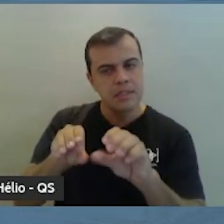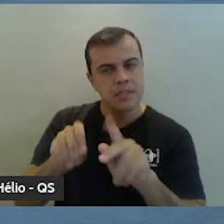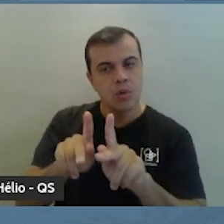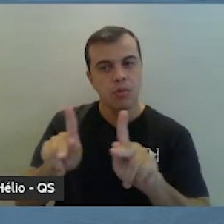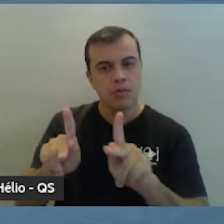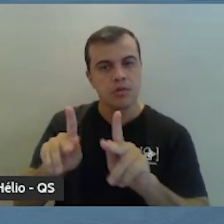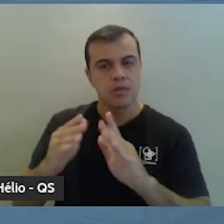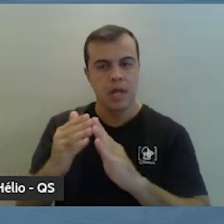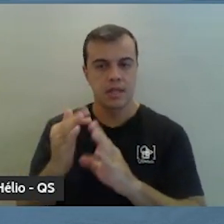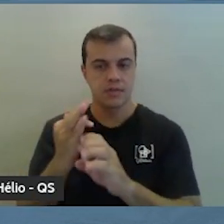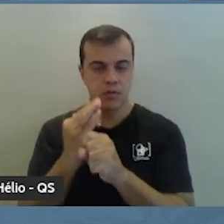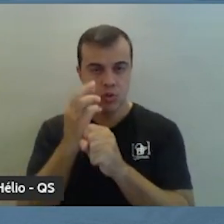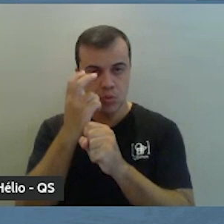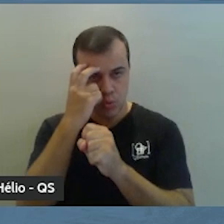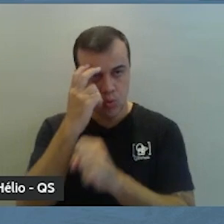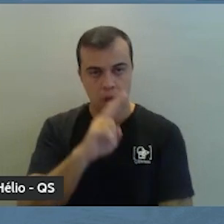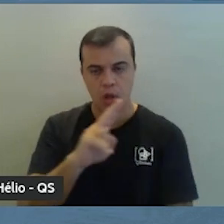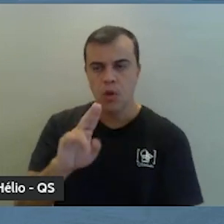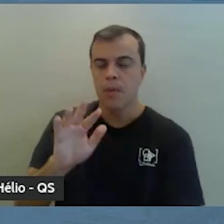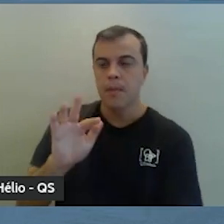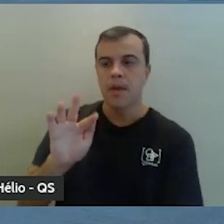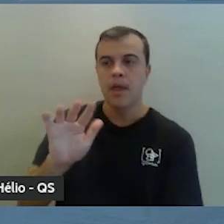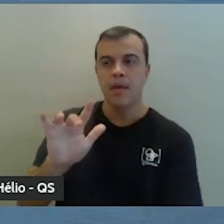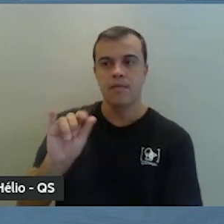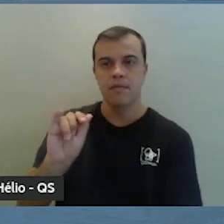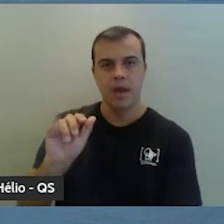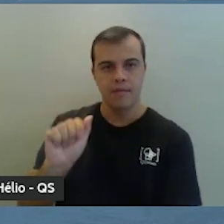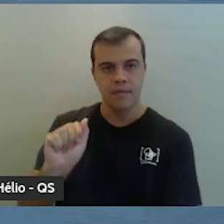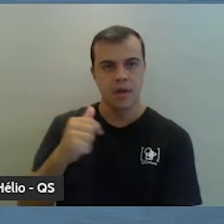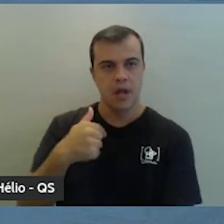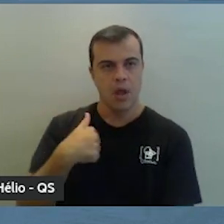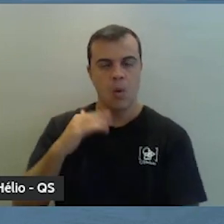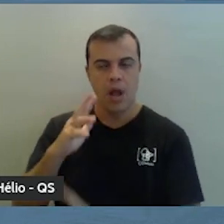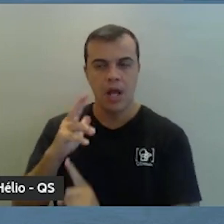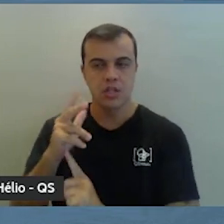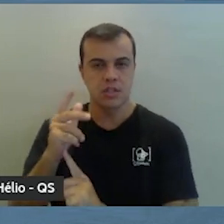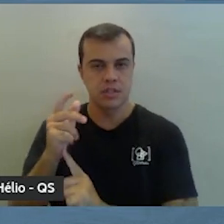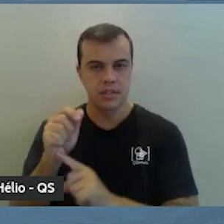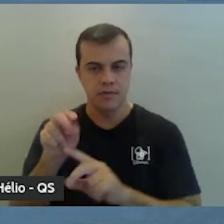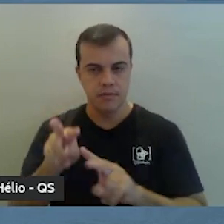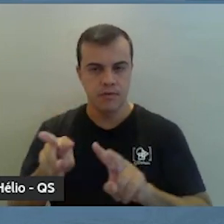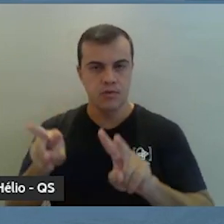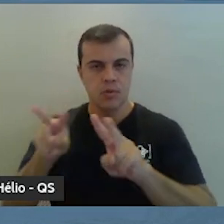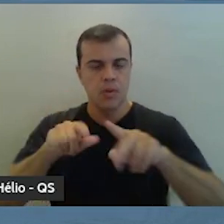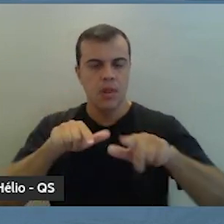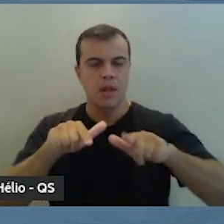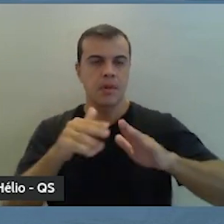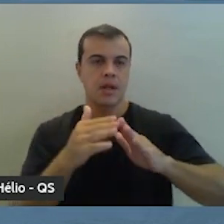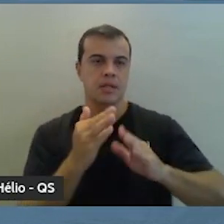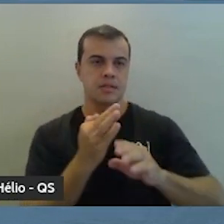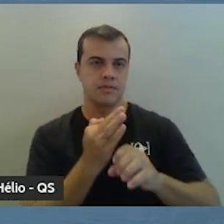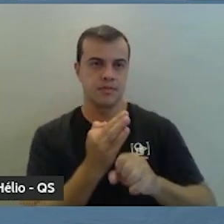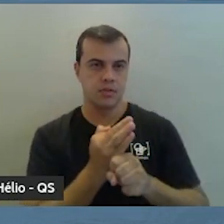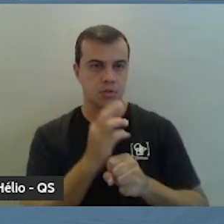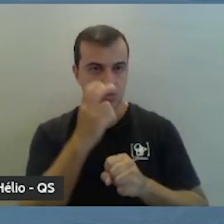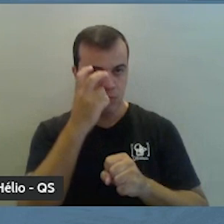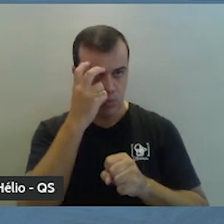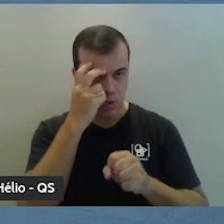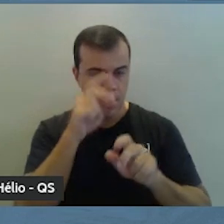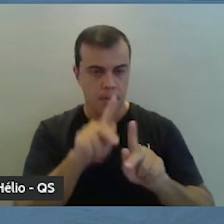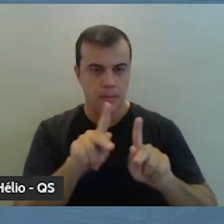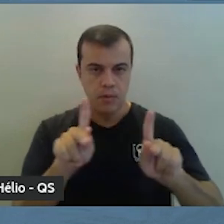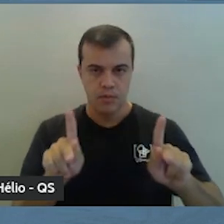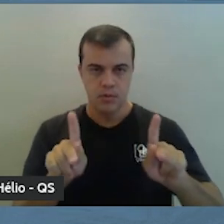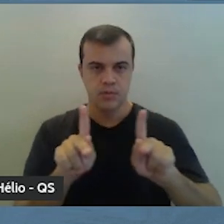Cultura. Meu nome é Flávia Salvador, eu sou artista visual e trabalho na Casa Fiat de Cultura como educadora.